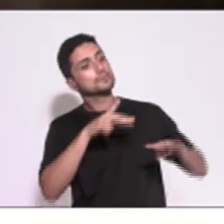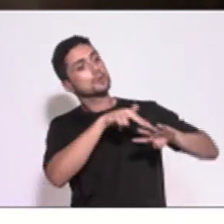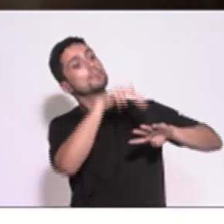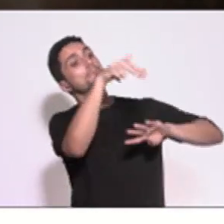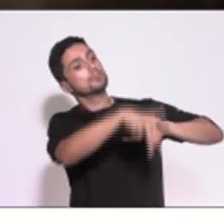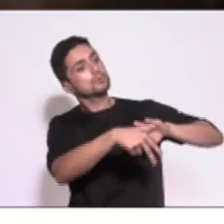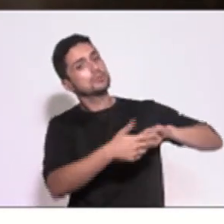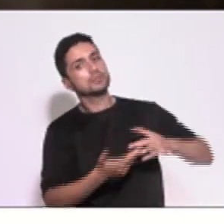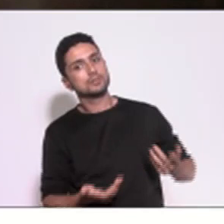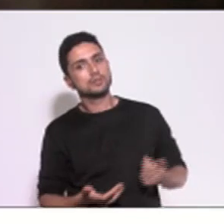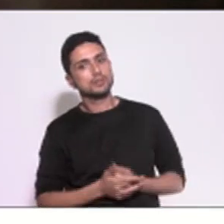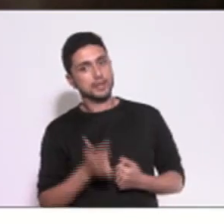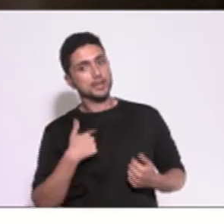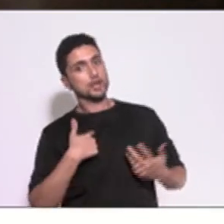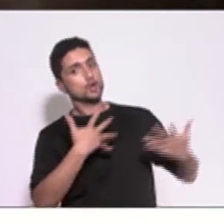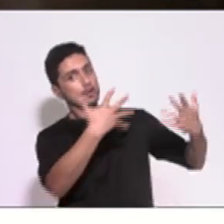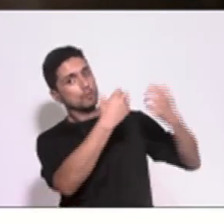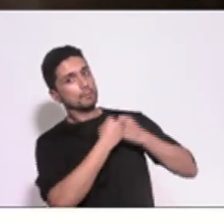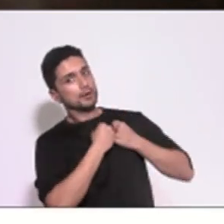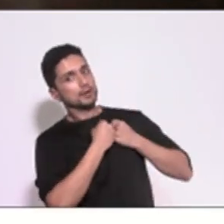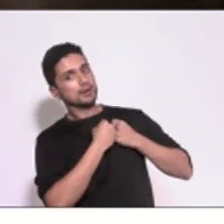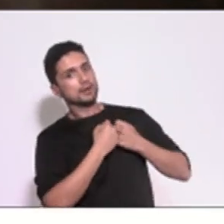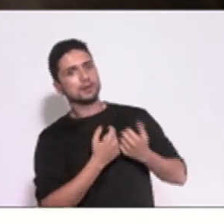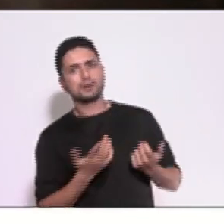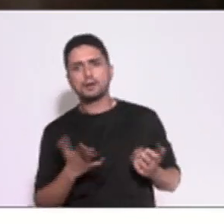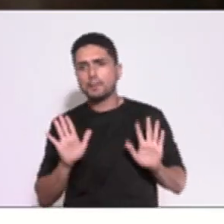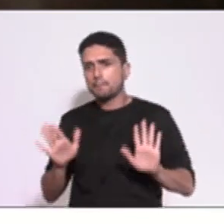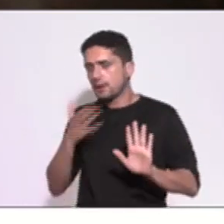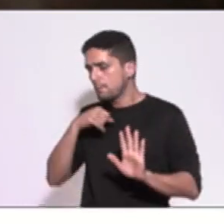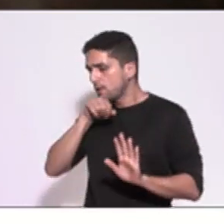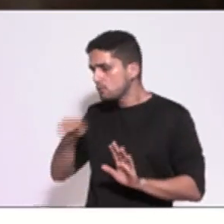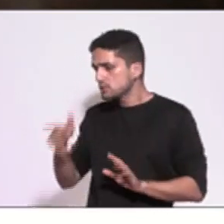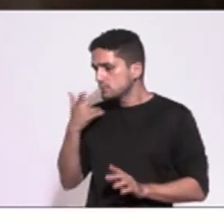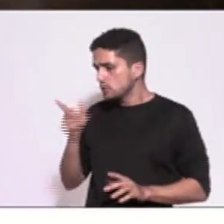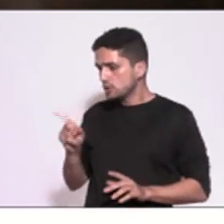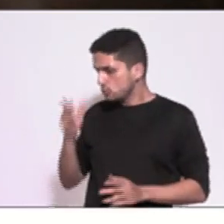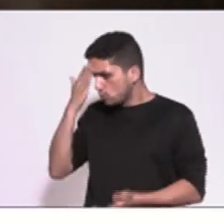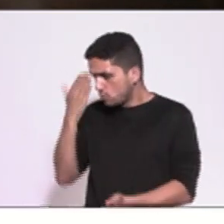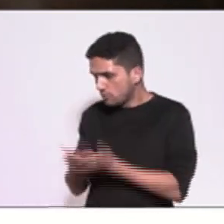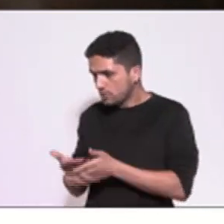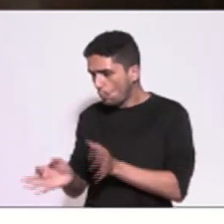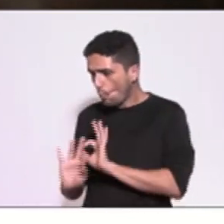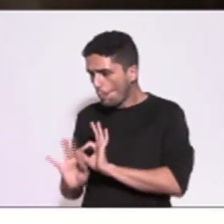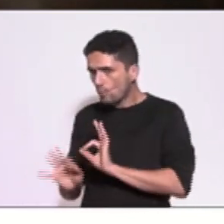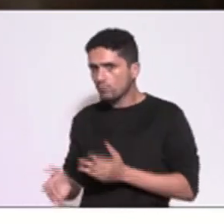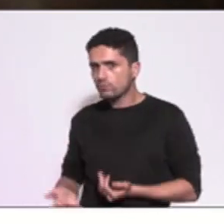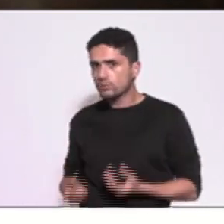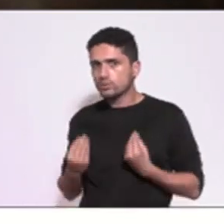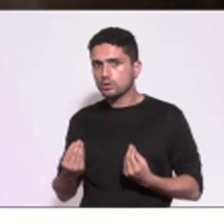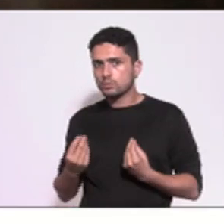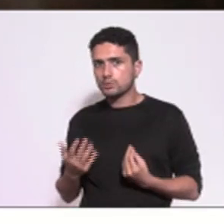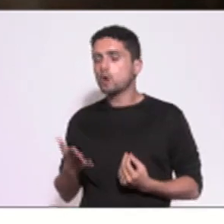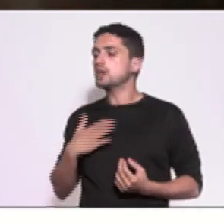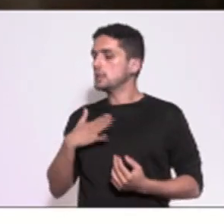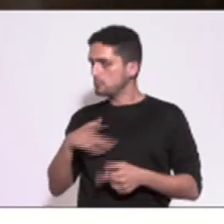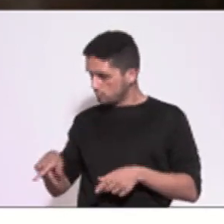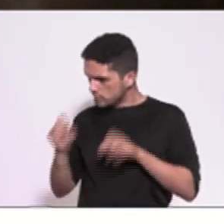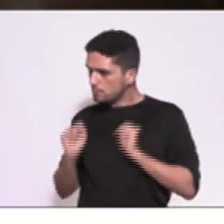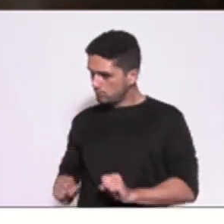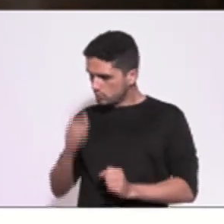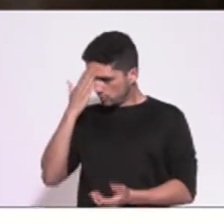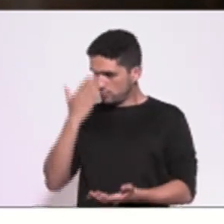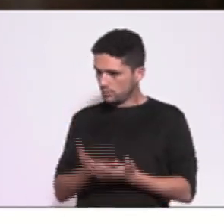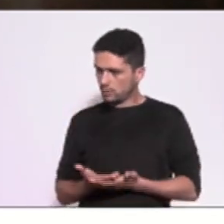pegar. Mas papai, você não falou que não era para confiar em ninguém? Mas em mim pode confiar,